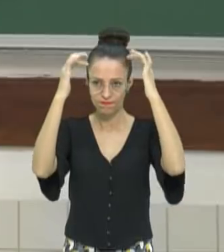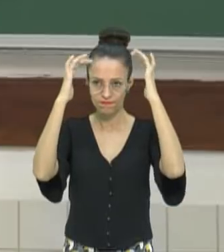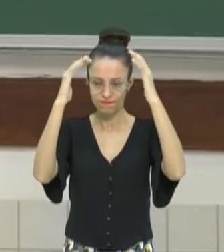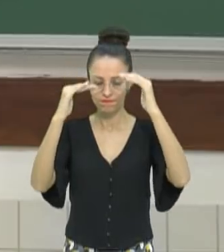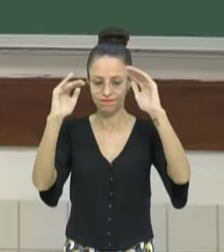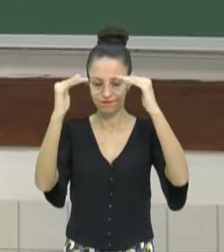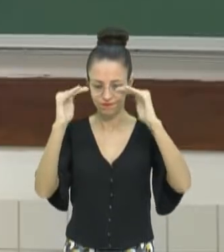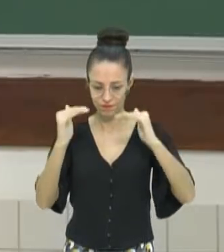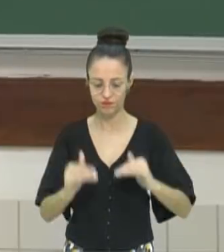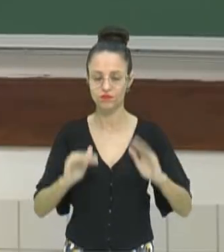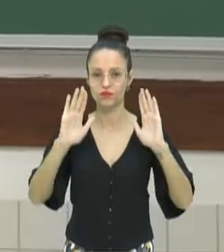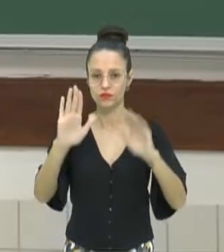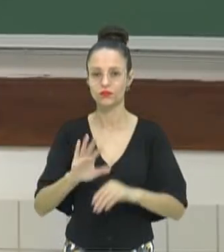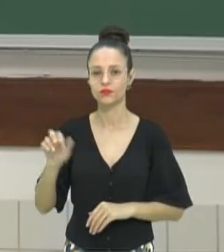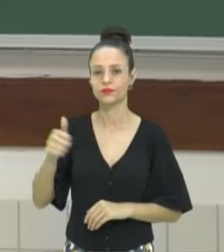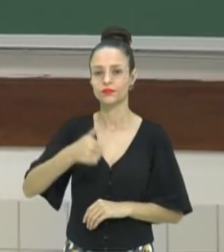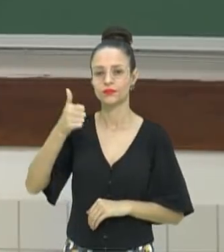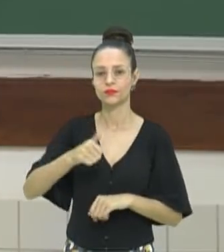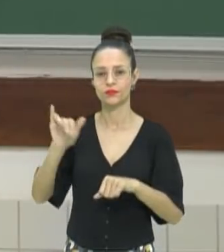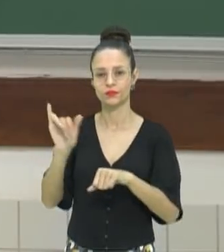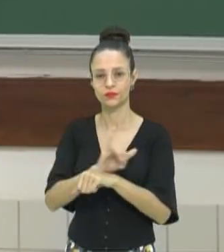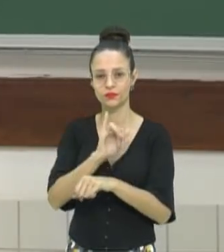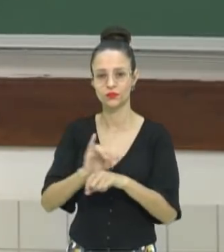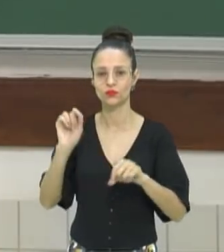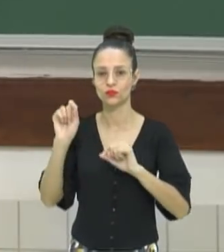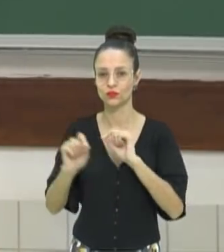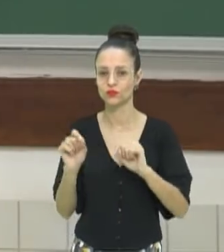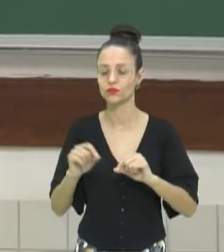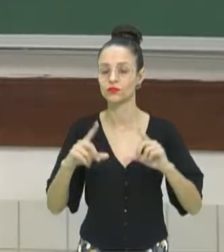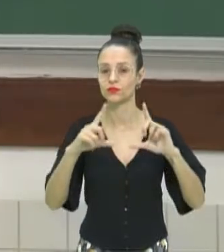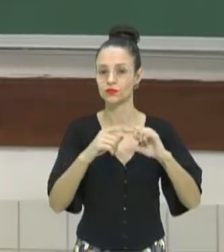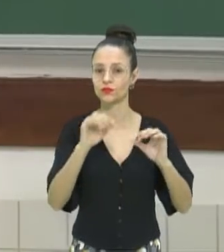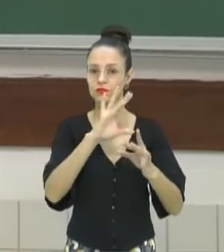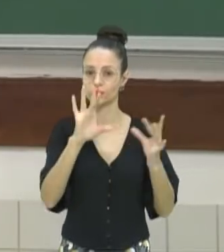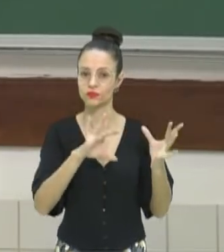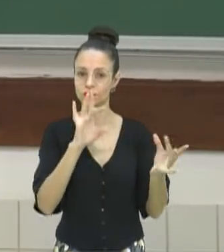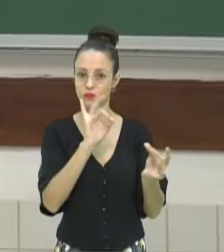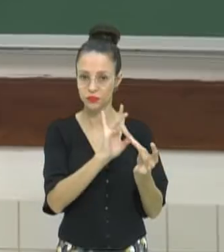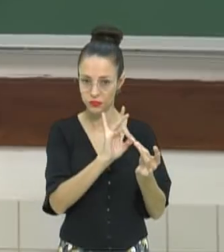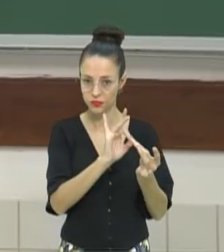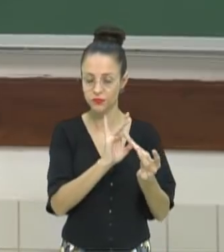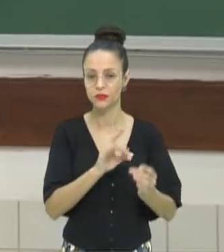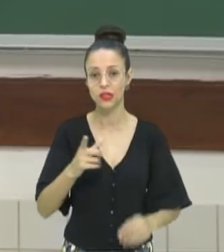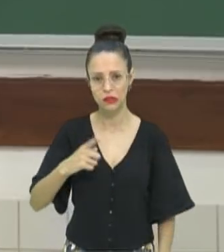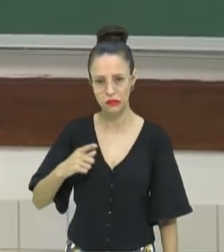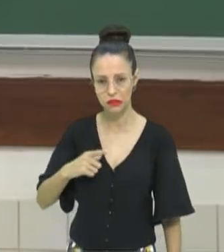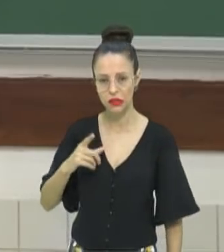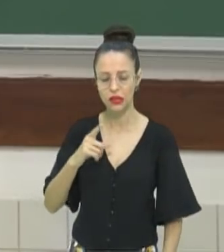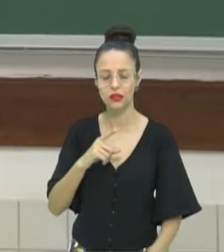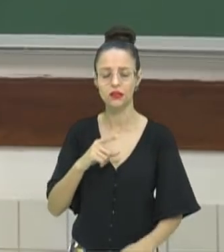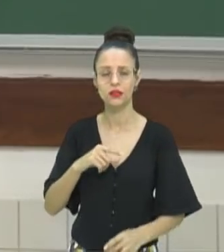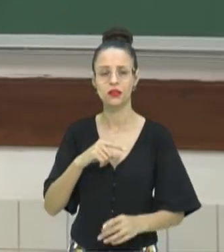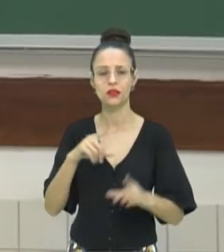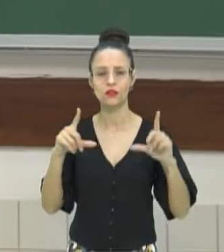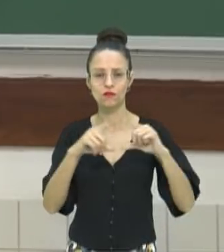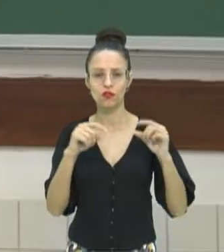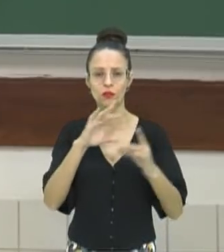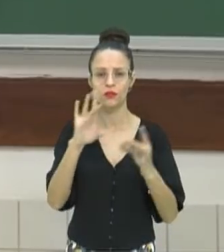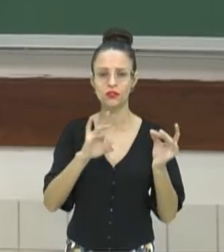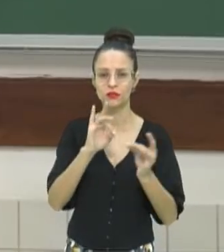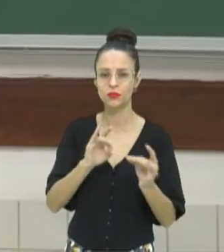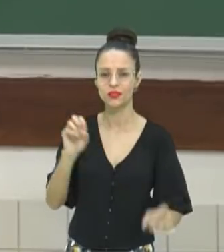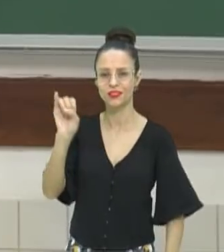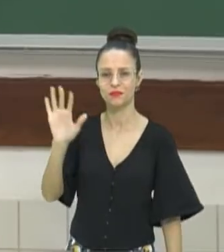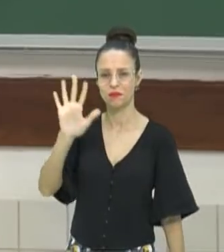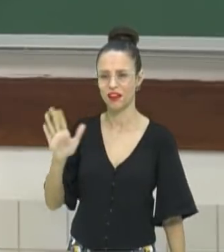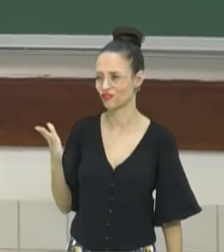Primeira estratégia era aquela de você usar a fórmula específica para calcular. Existe fórmula para calcular a área de formato